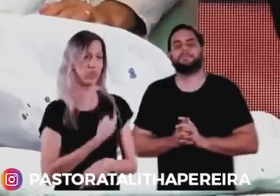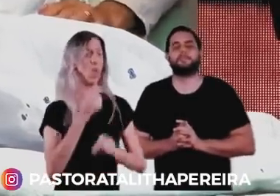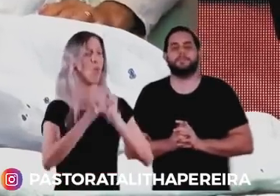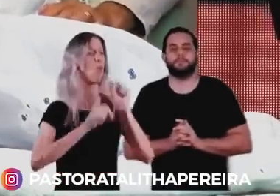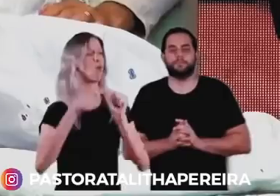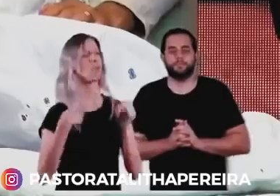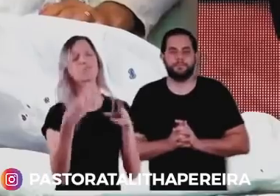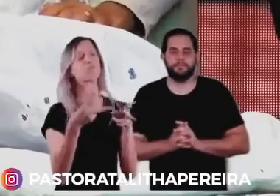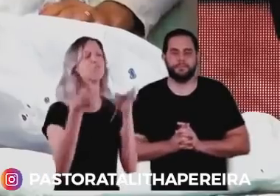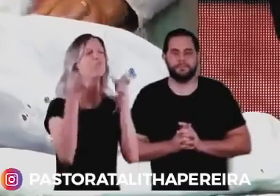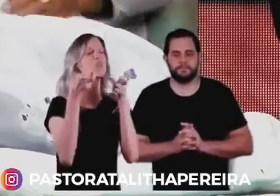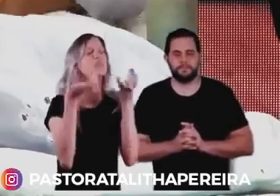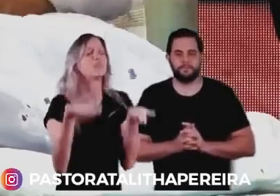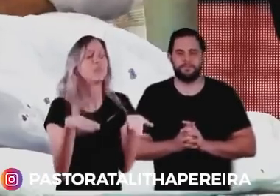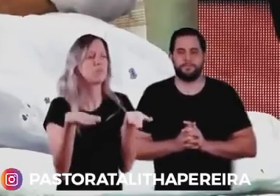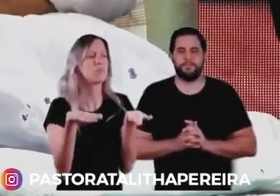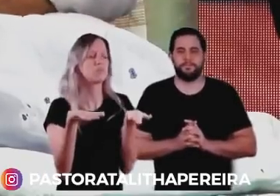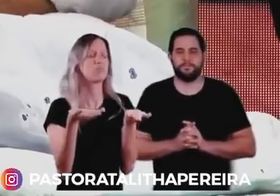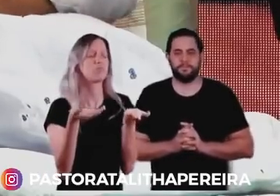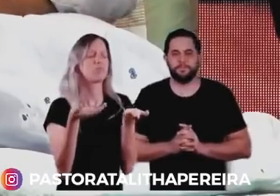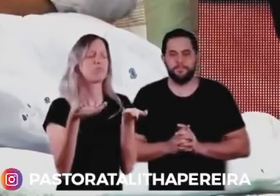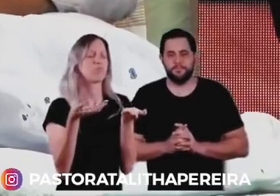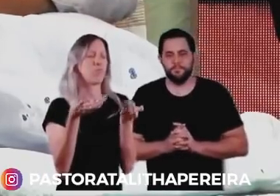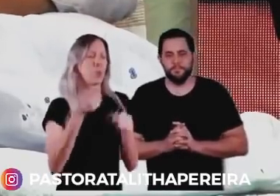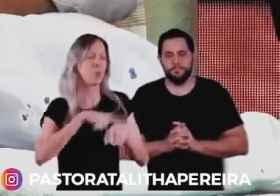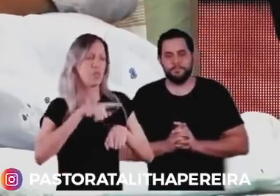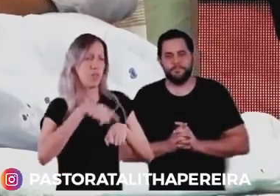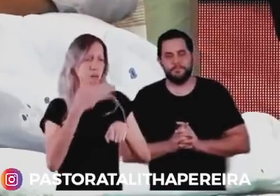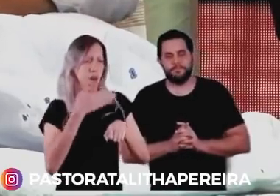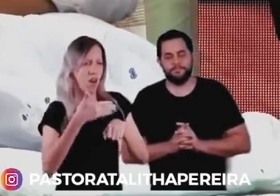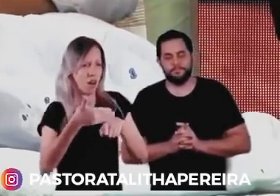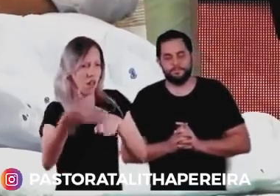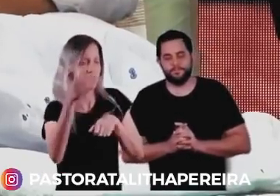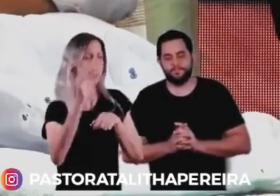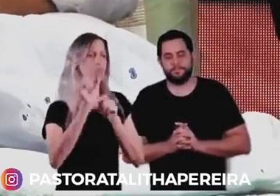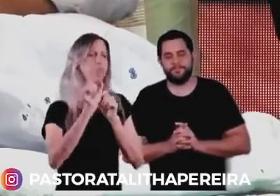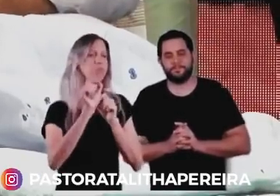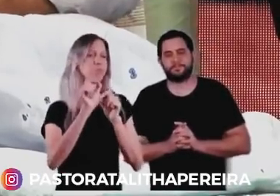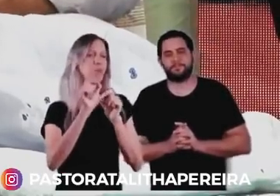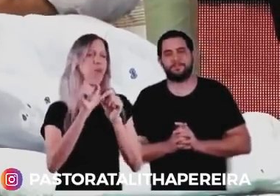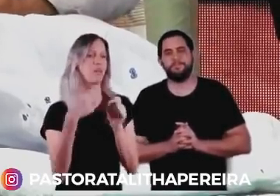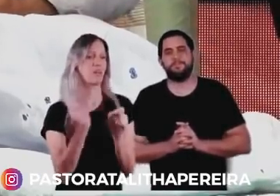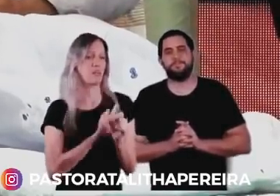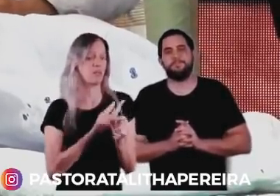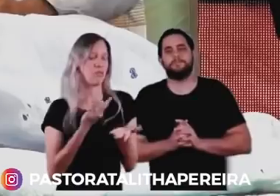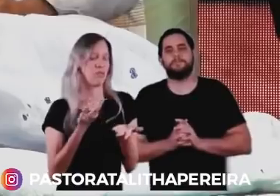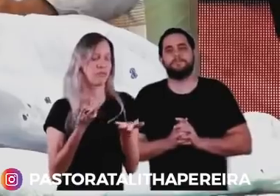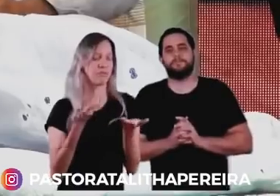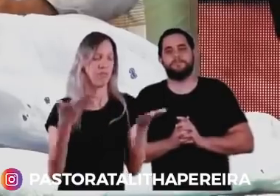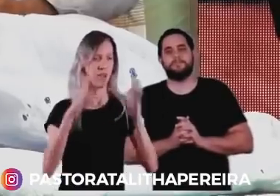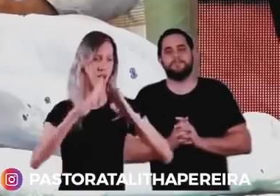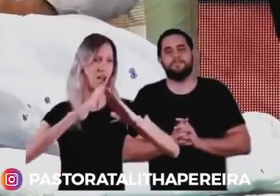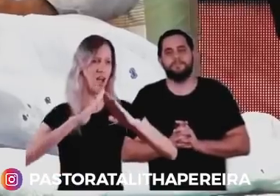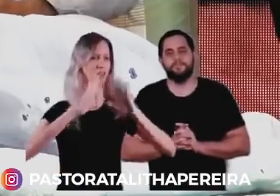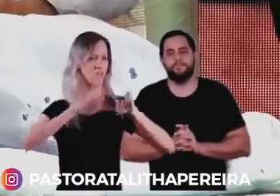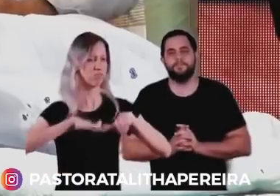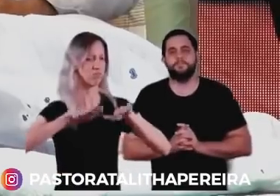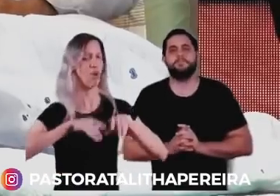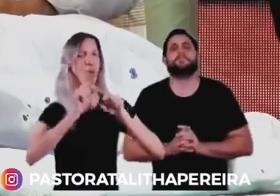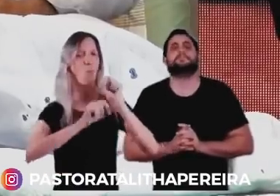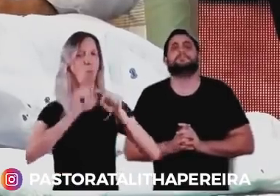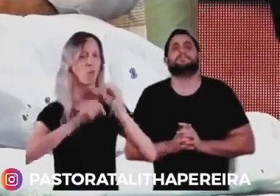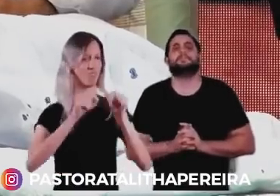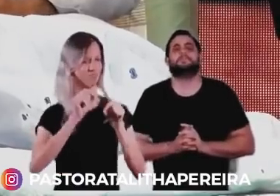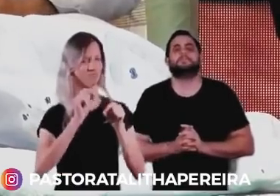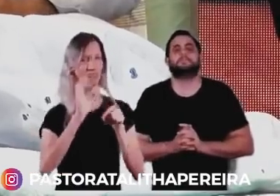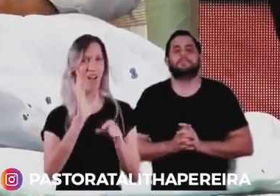pode perceber é que nesse tempo, nessa junção que está acontecendo, essa coisa que terminou, essa situação